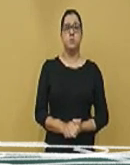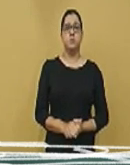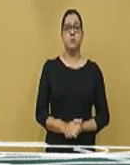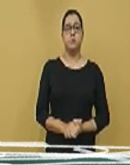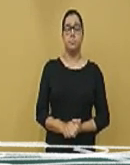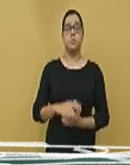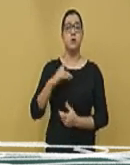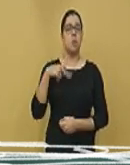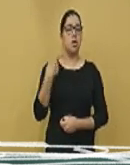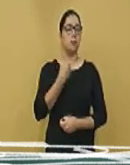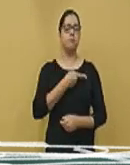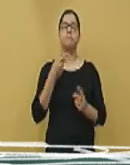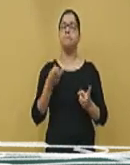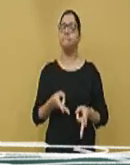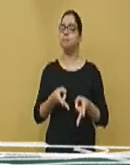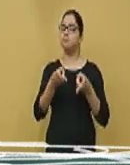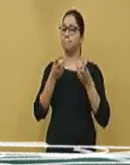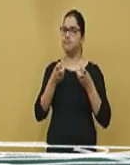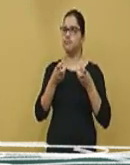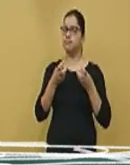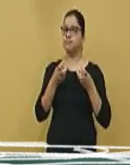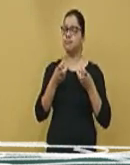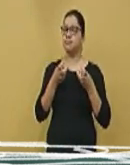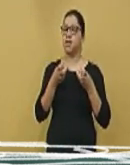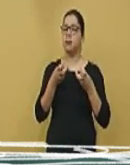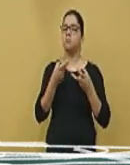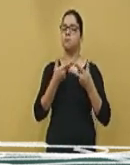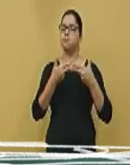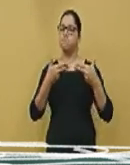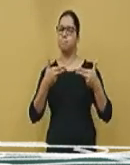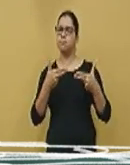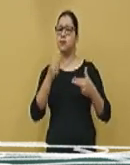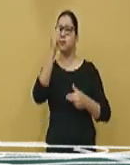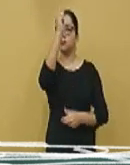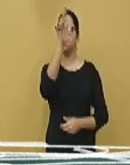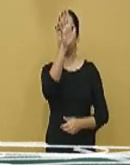Nós temos percebido, no cenário nacional,